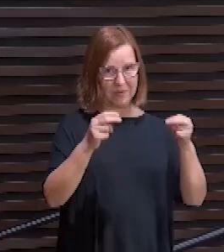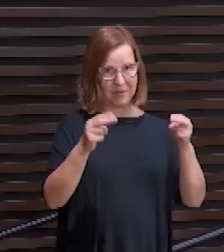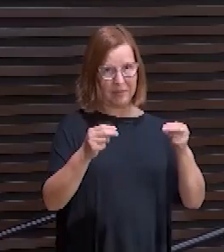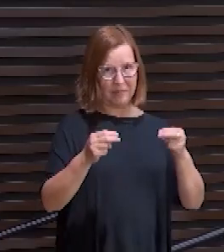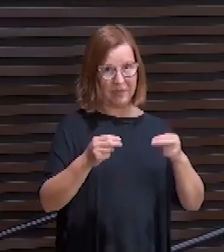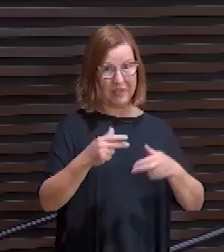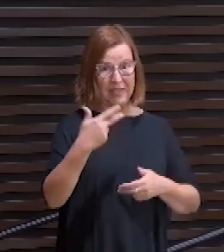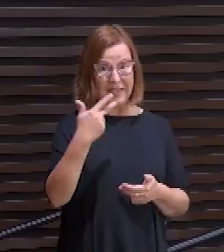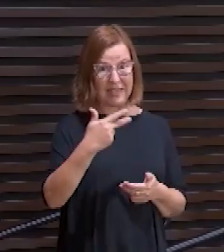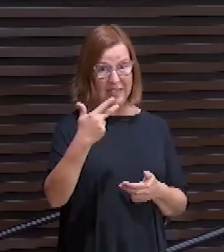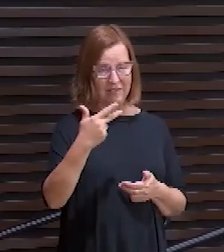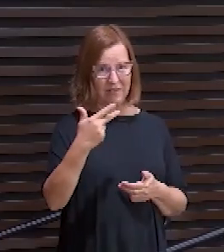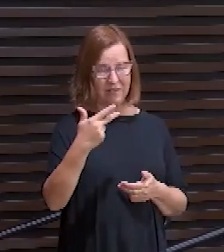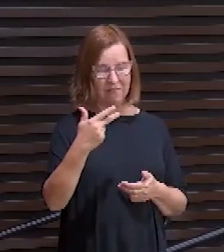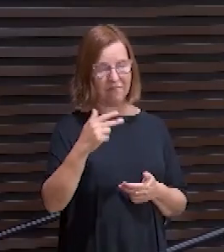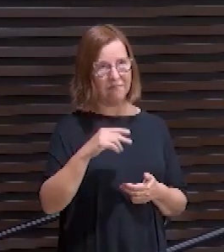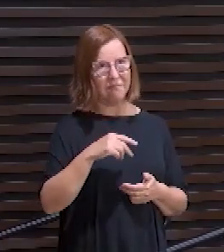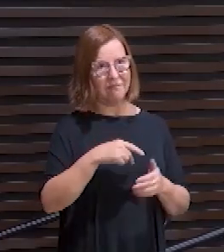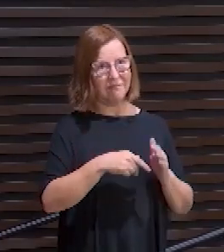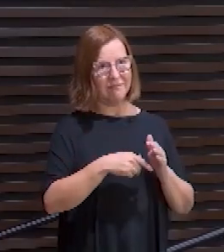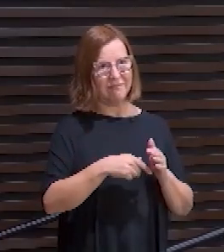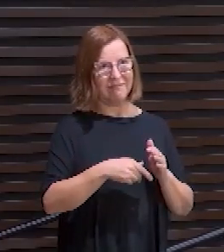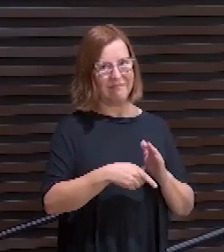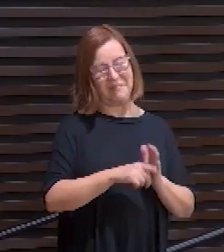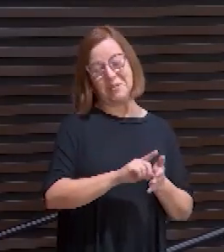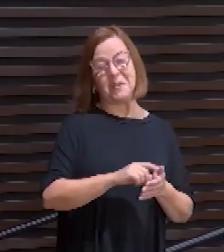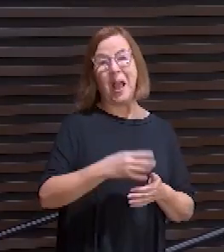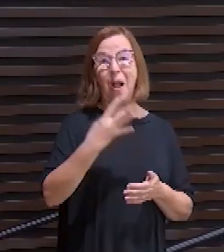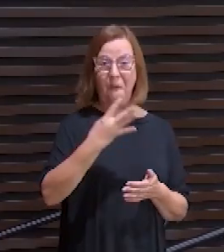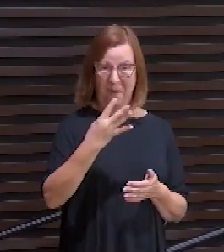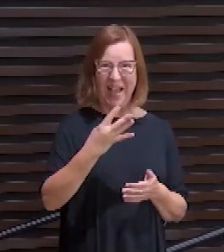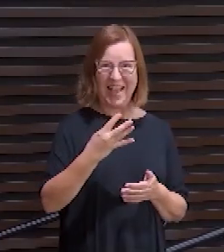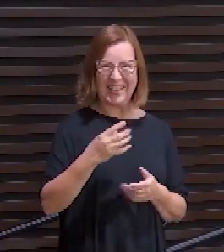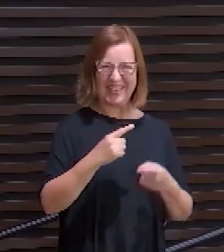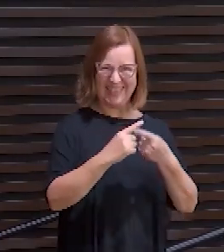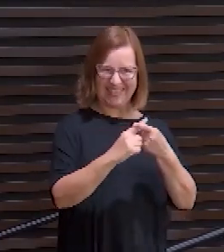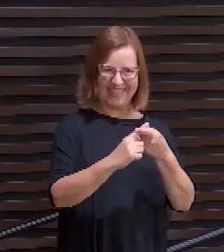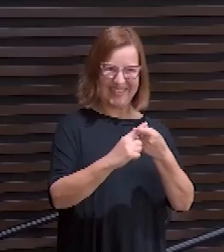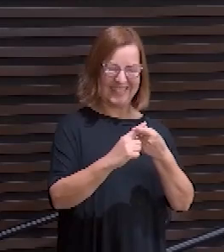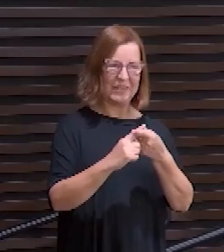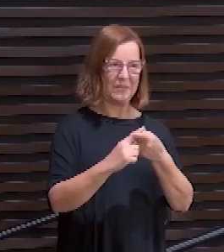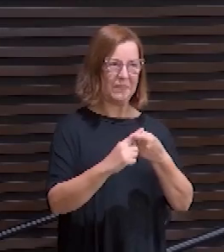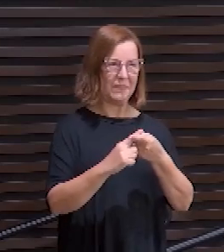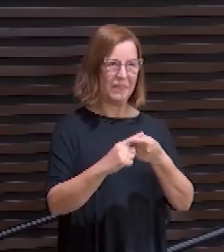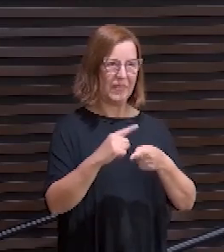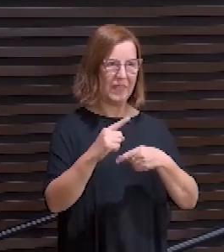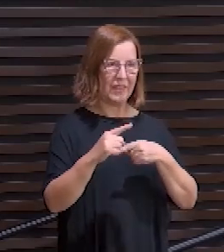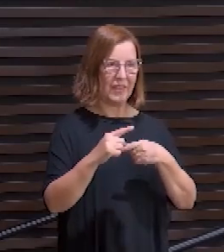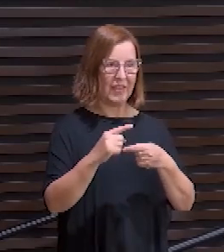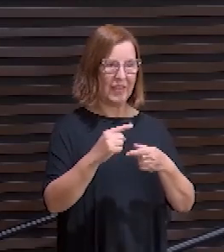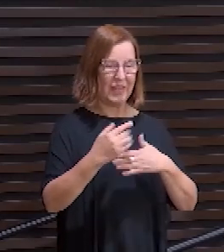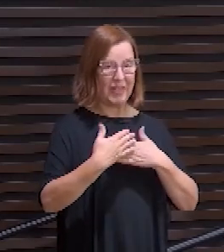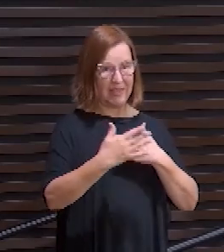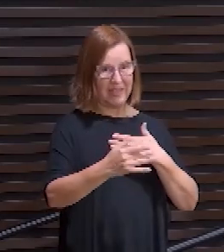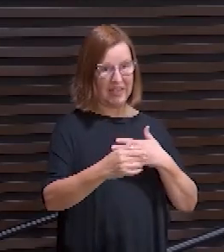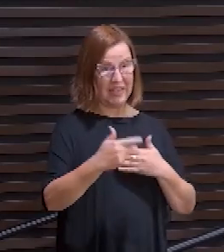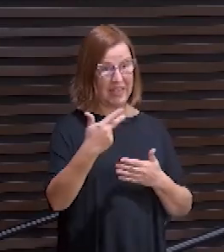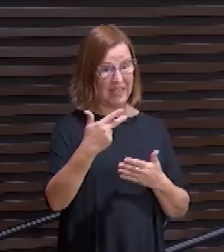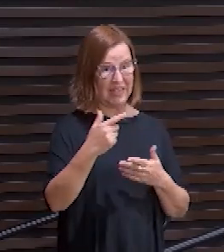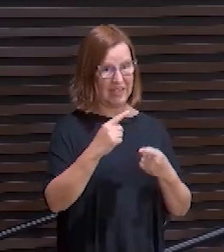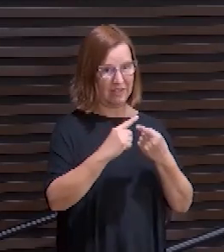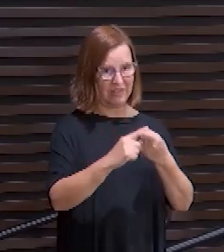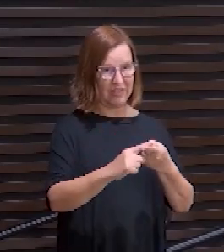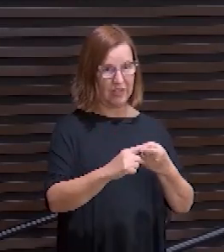3 vezes, 4 aliás, é que uma a gente já passou, mas daqui para frente vai ter 3 vezes, em que 2 versículos